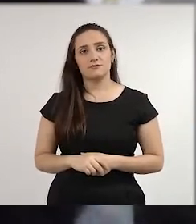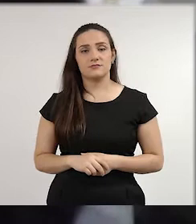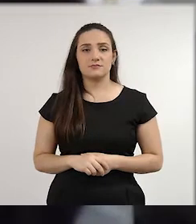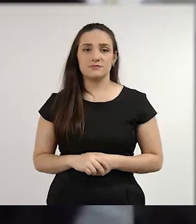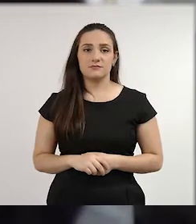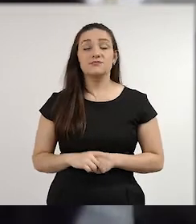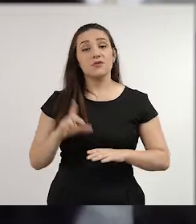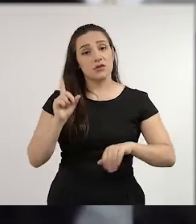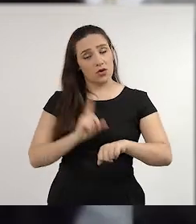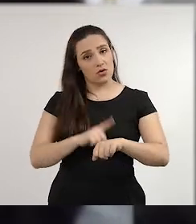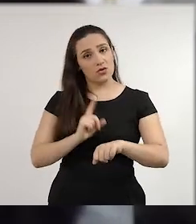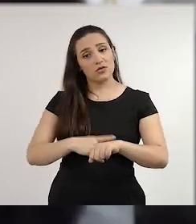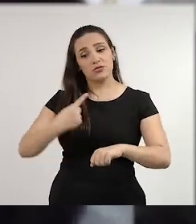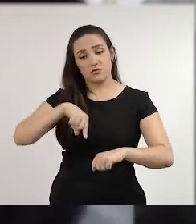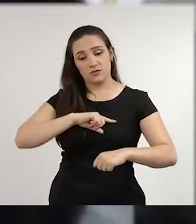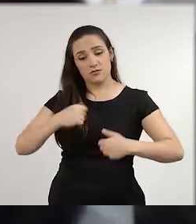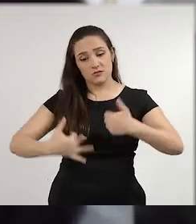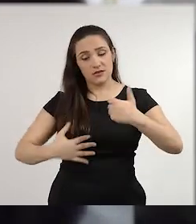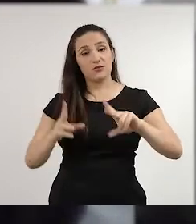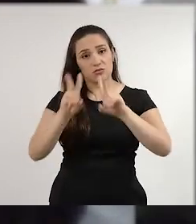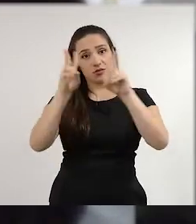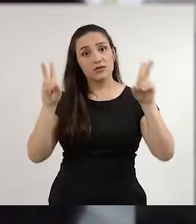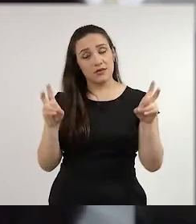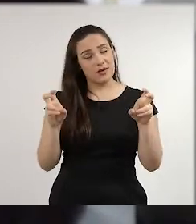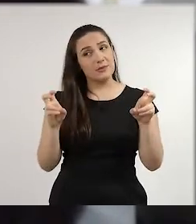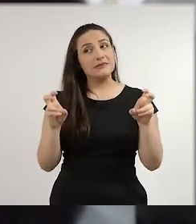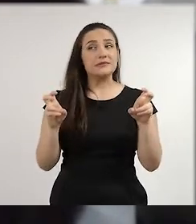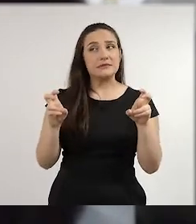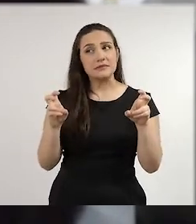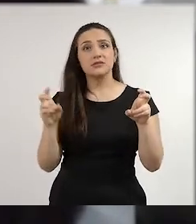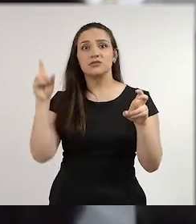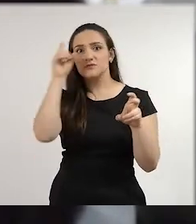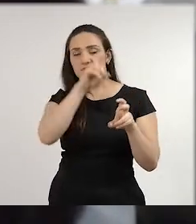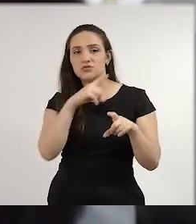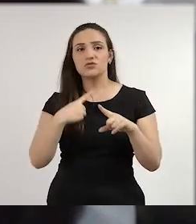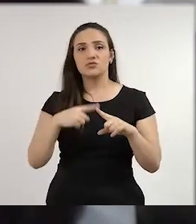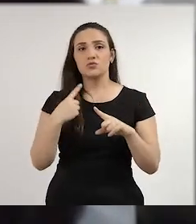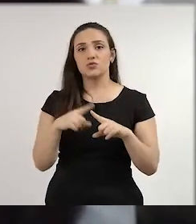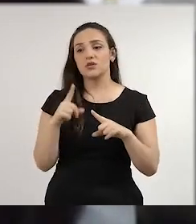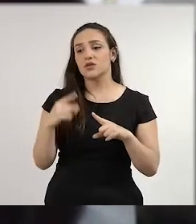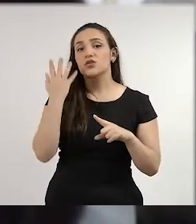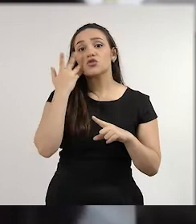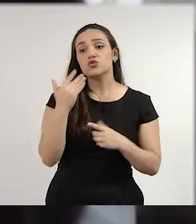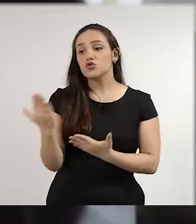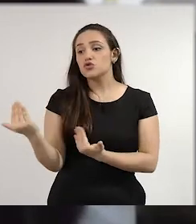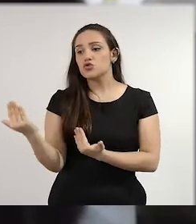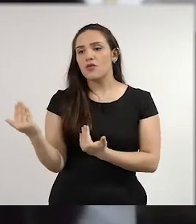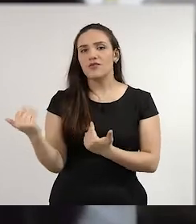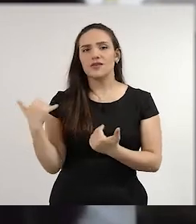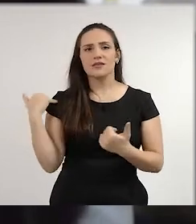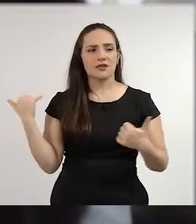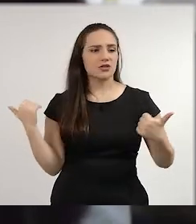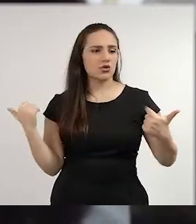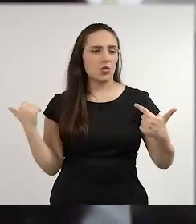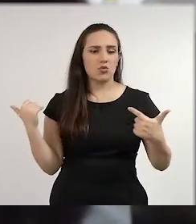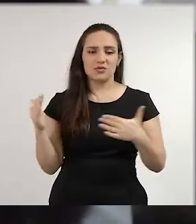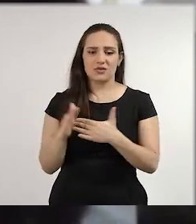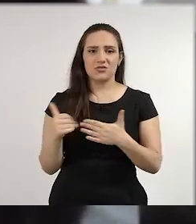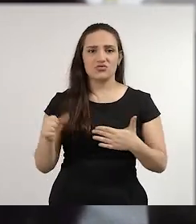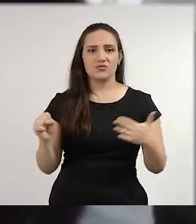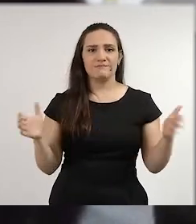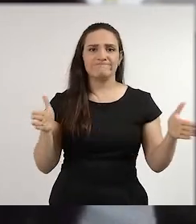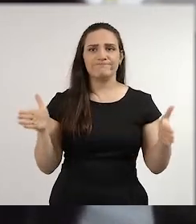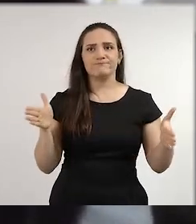quando a gente fala desse tema tão delicado, né, a gravidez durante a adolescência, por exemplo, é um